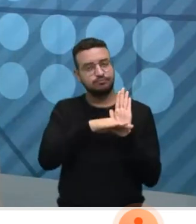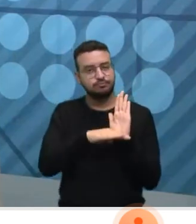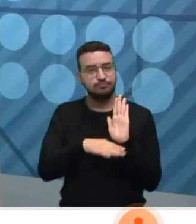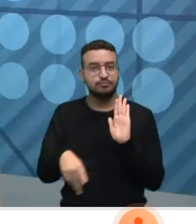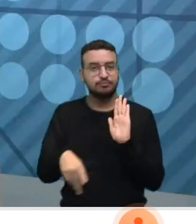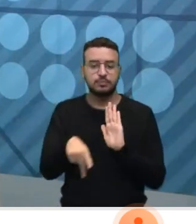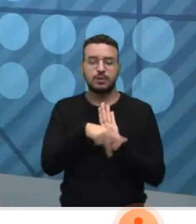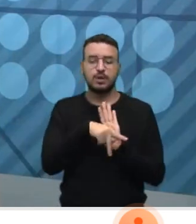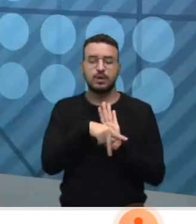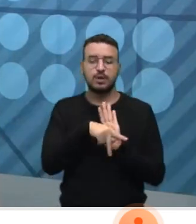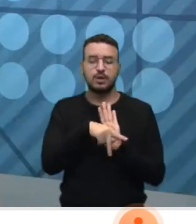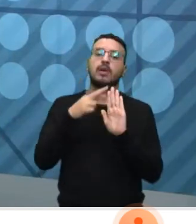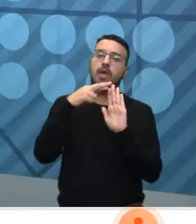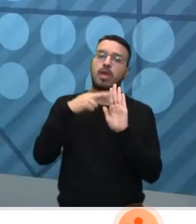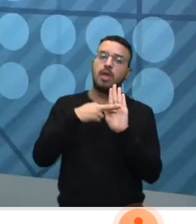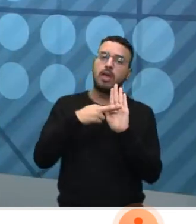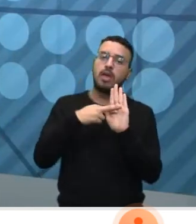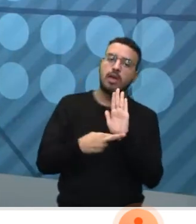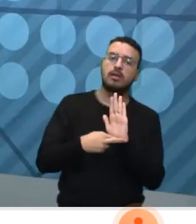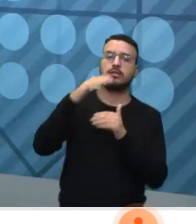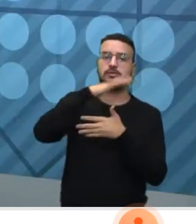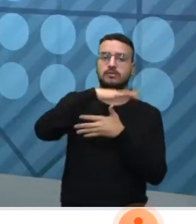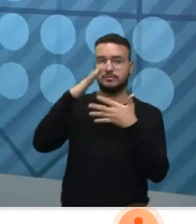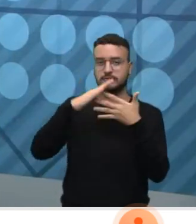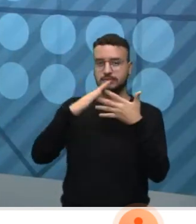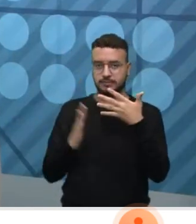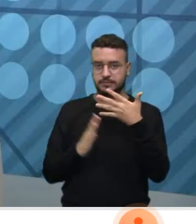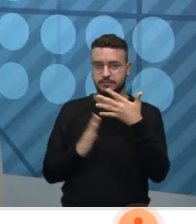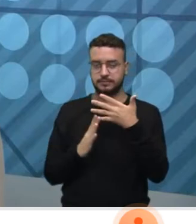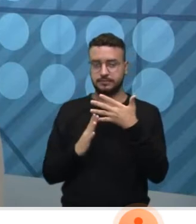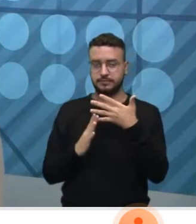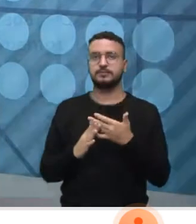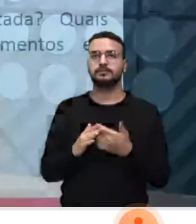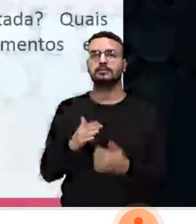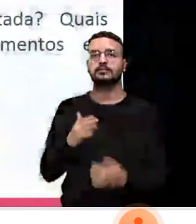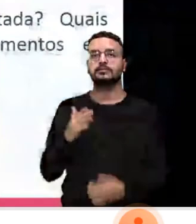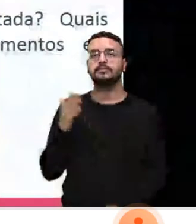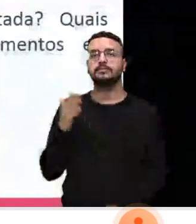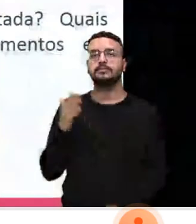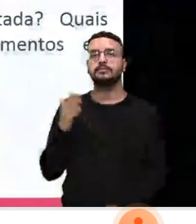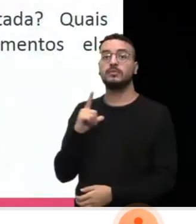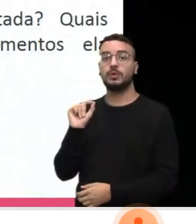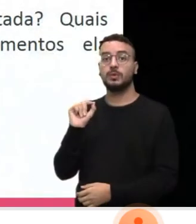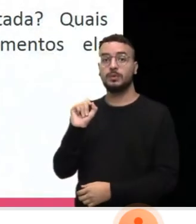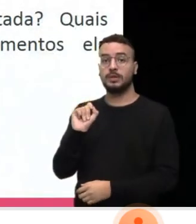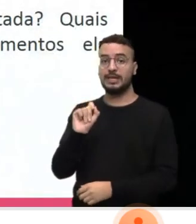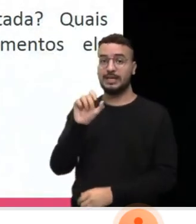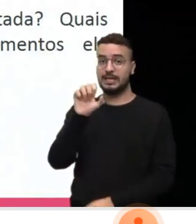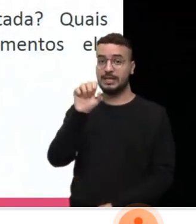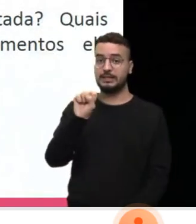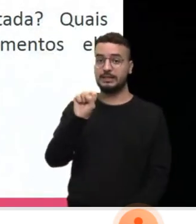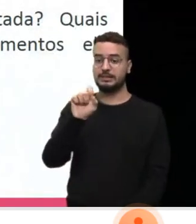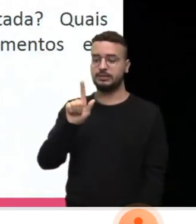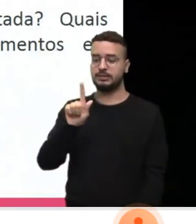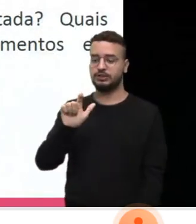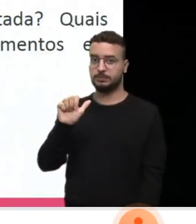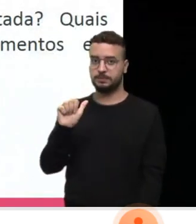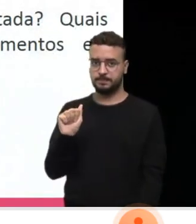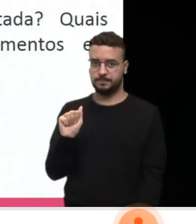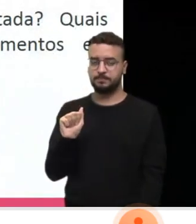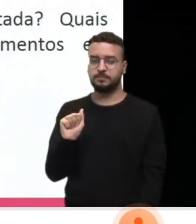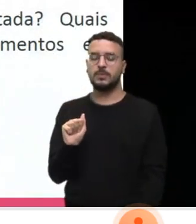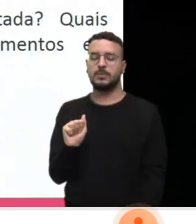à língua mesmo brasileira de sinais. No quadro, nós temos ali a nossa situação geradora de aprendizagem, que